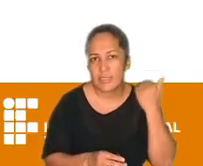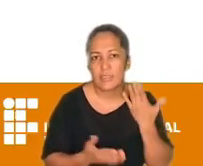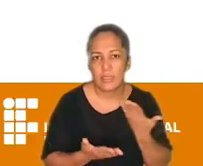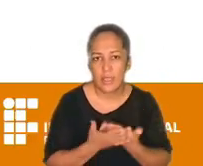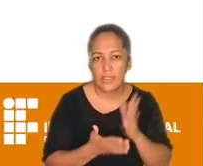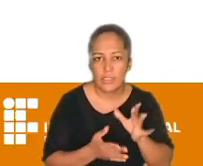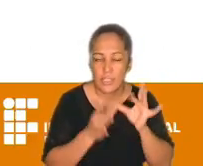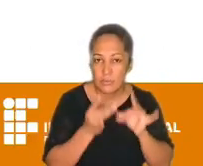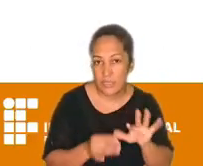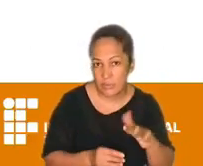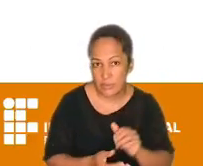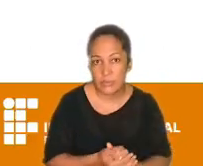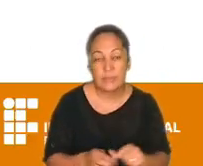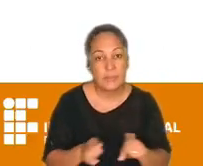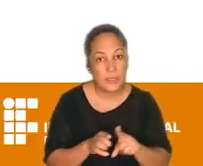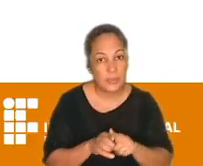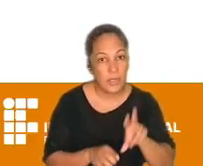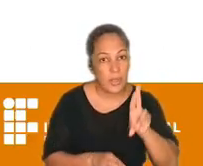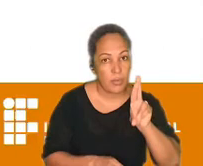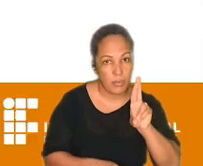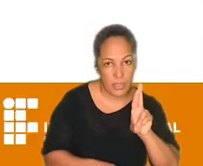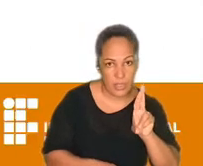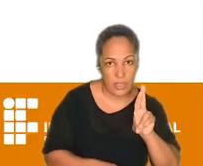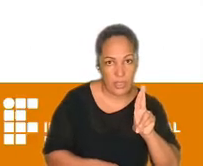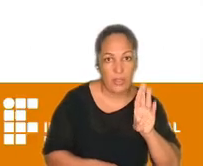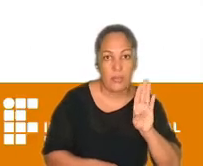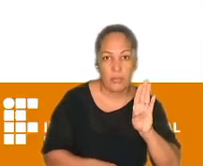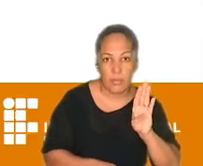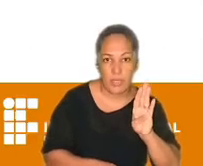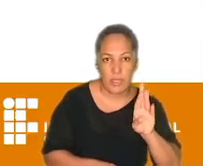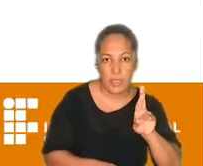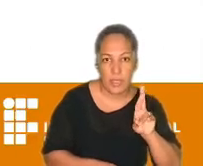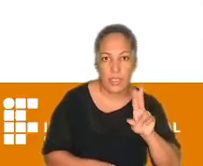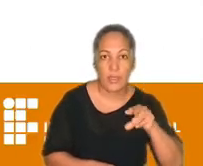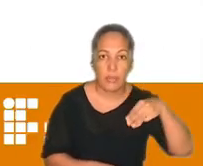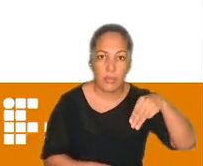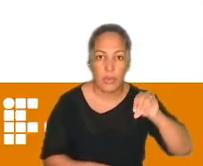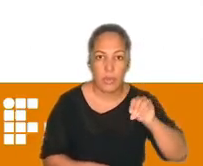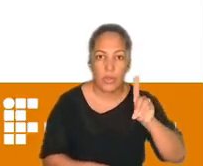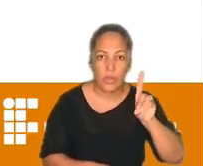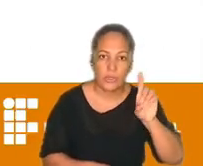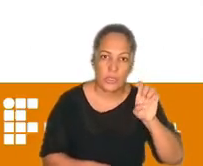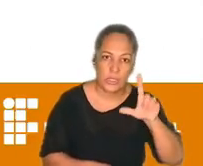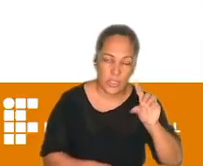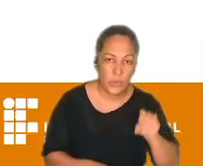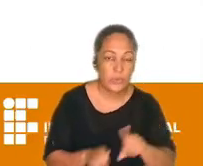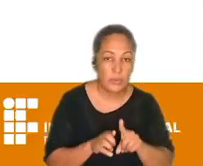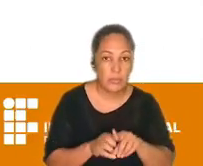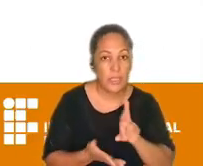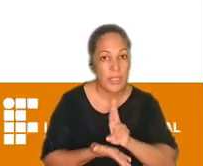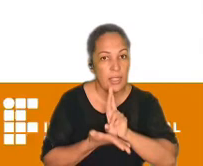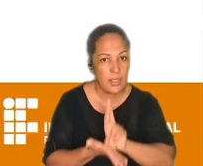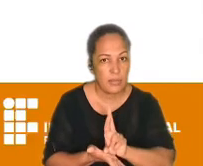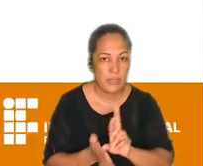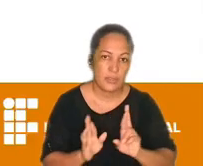Modelo também faz o modelo lógico. É o mesmo diagrama de entidade de relacionamento, só que representado de uma forma diferente,